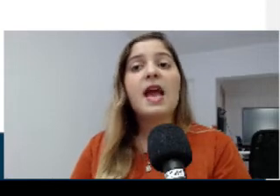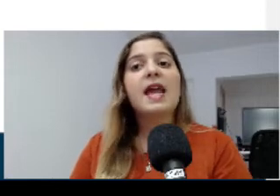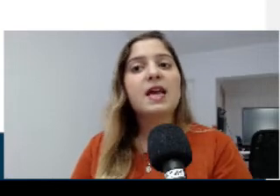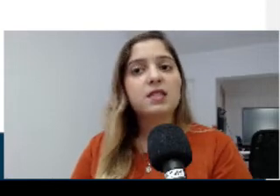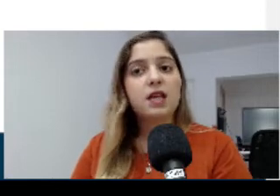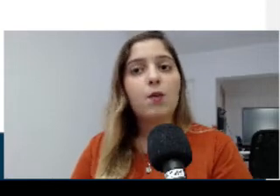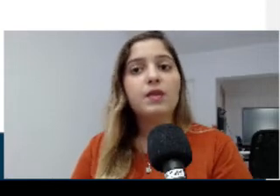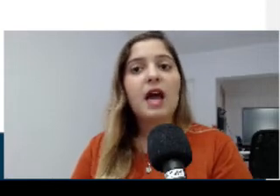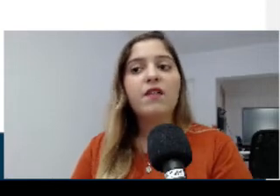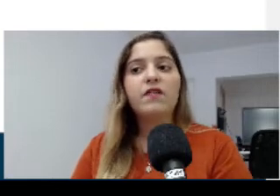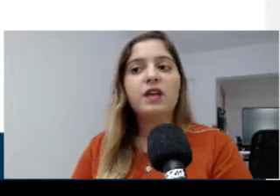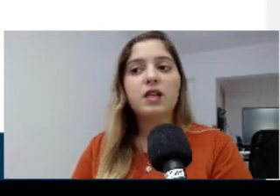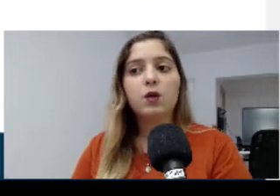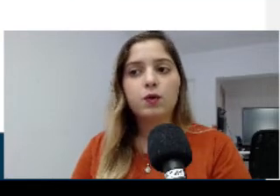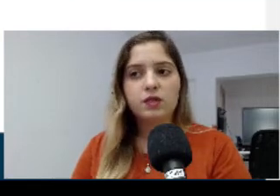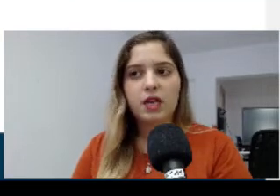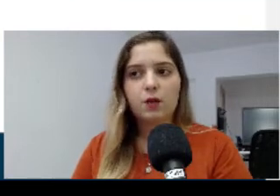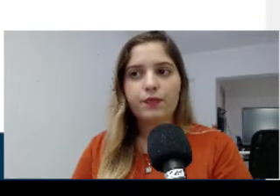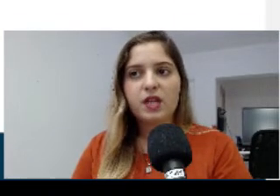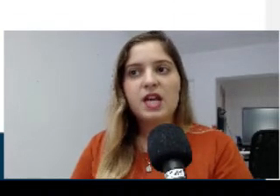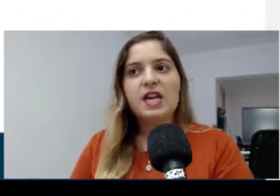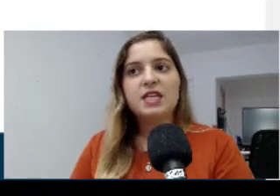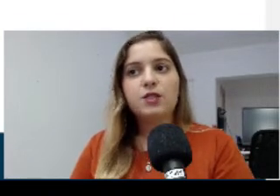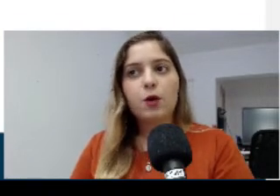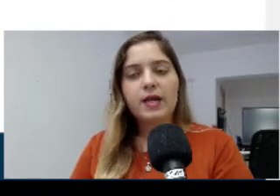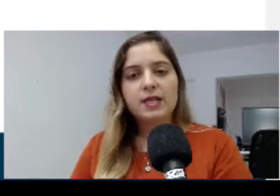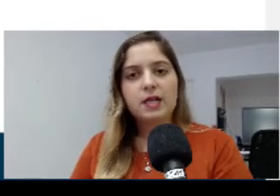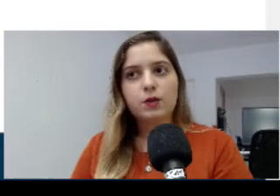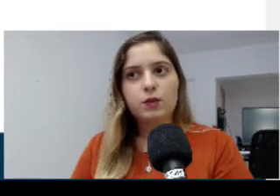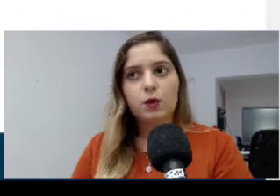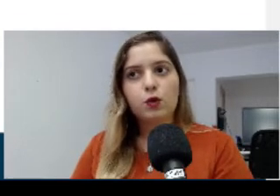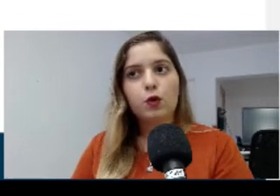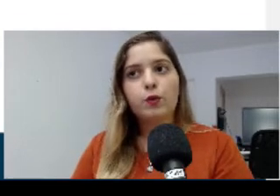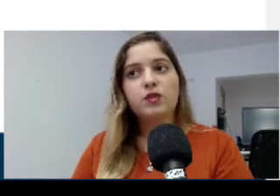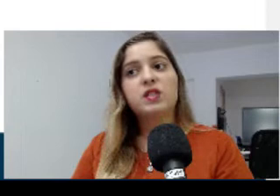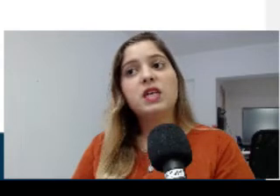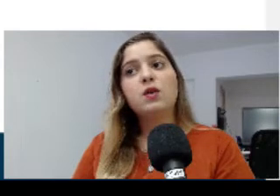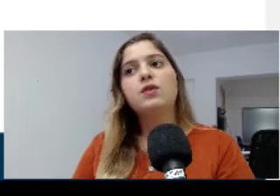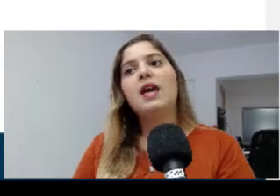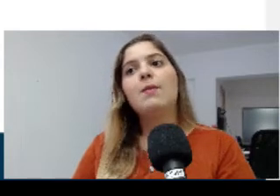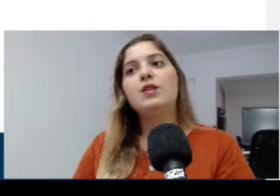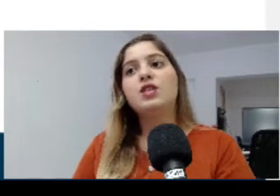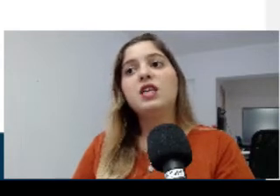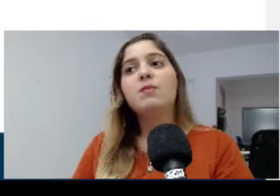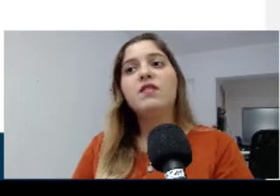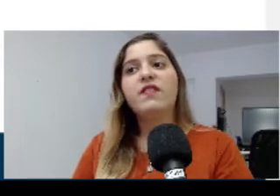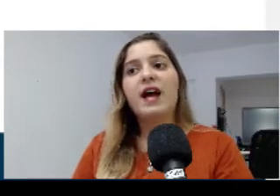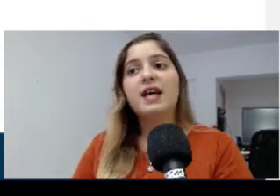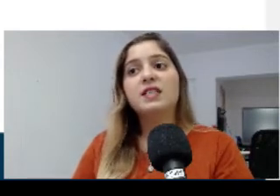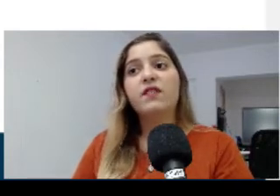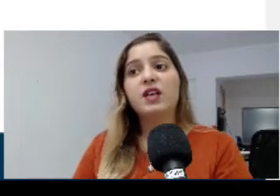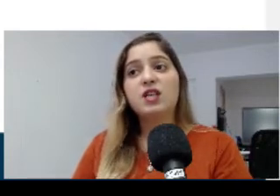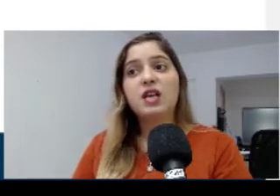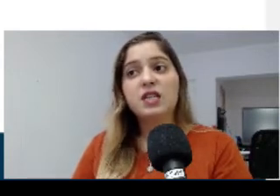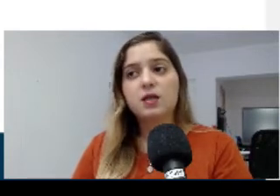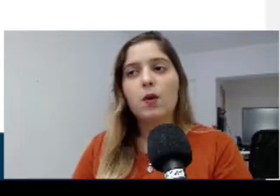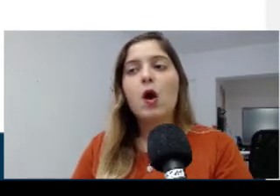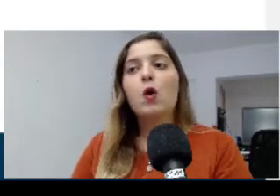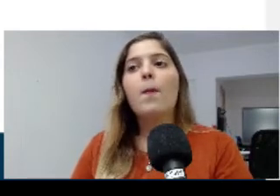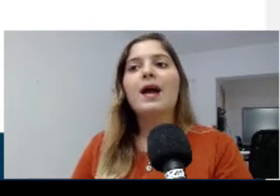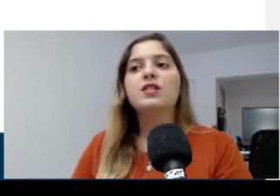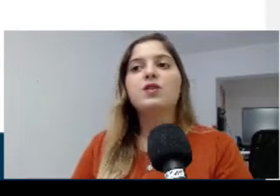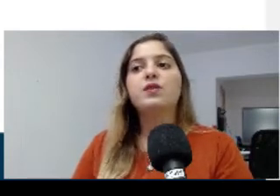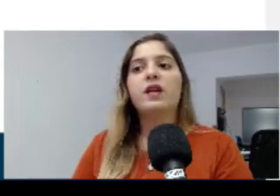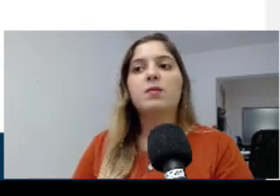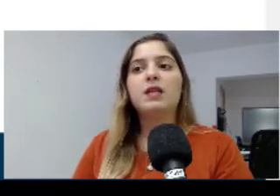PMs em ação na Vila Cruzeiro. E sobre as eleições de outubro, Ciro, Tebet e Bivar se fragilizam